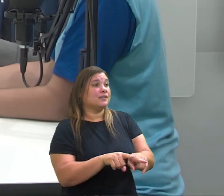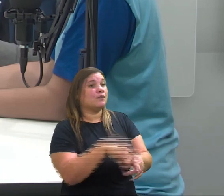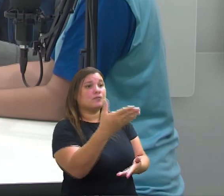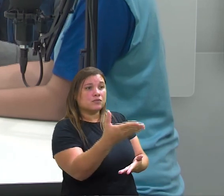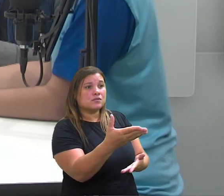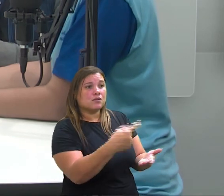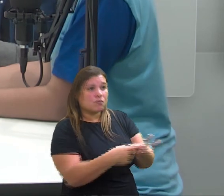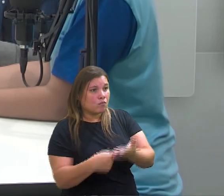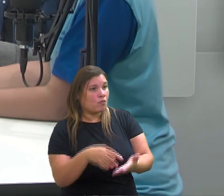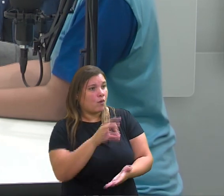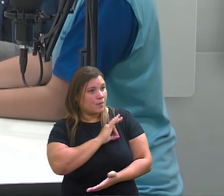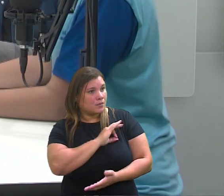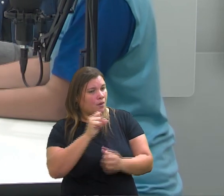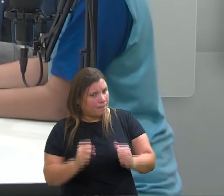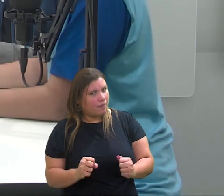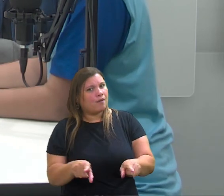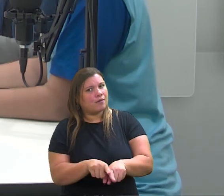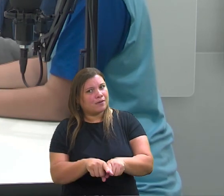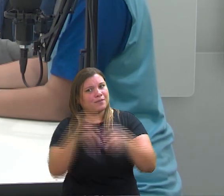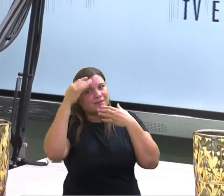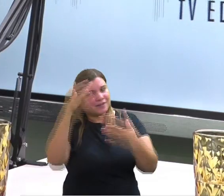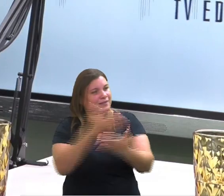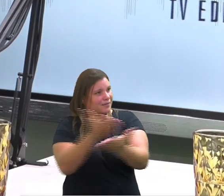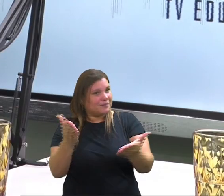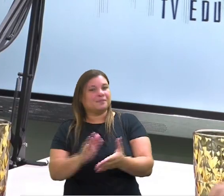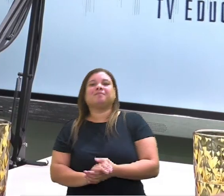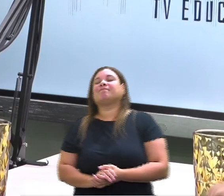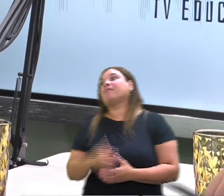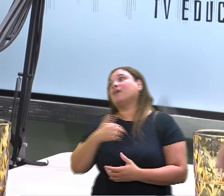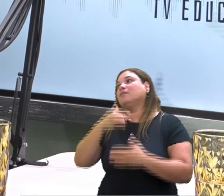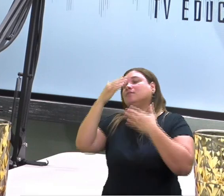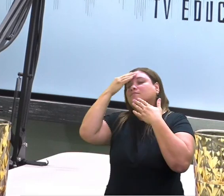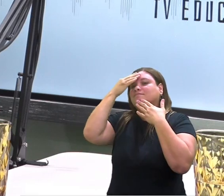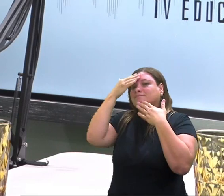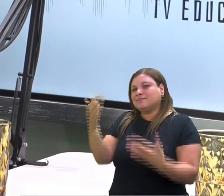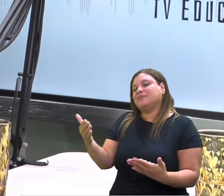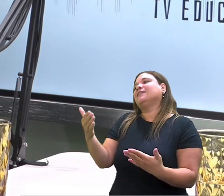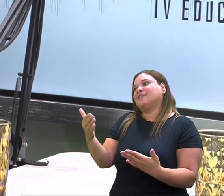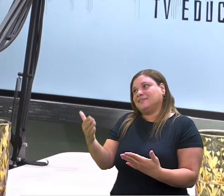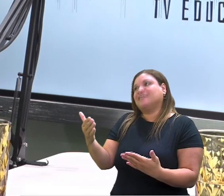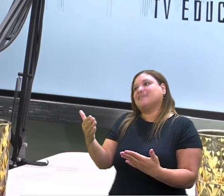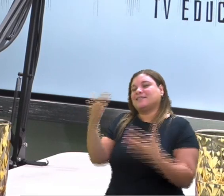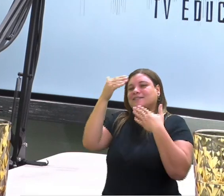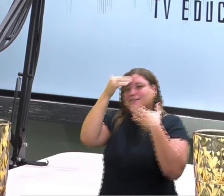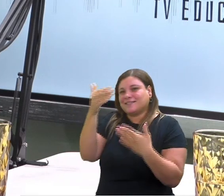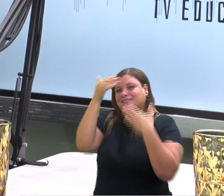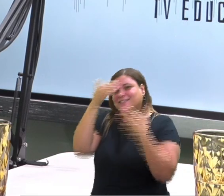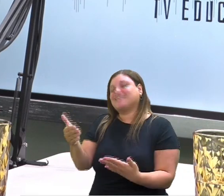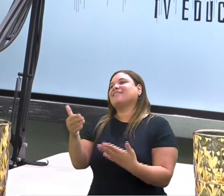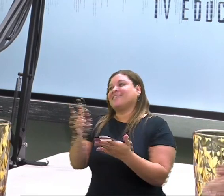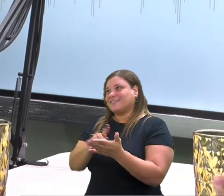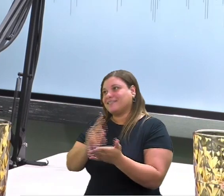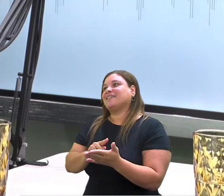alguma consideração? Fique à vontade. Não, eu queria só agradecer, porque eu vou falar um pinguinho de verdade aqui, né?